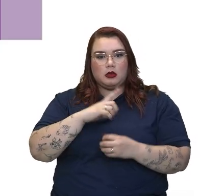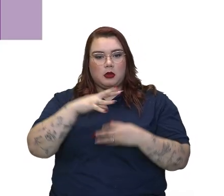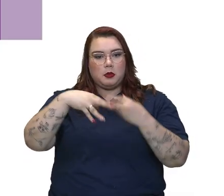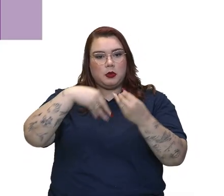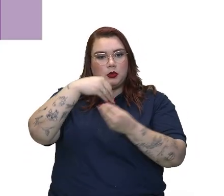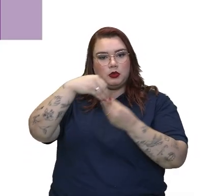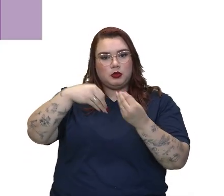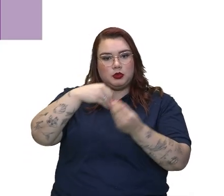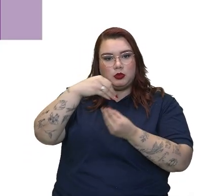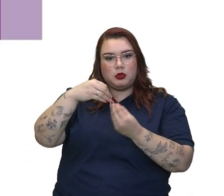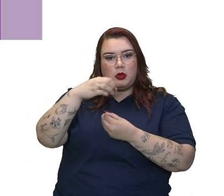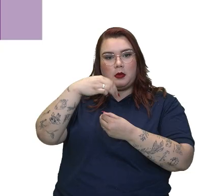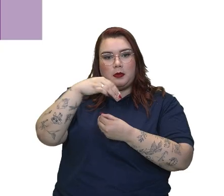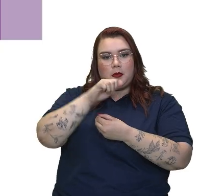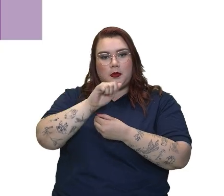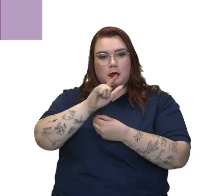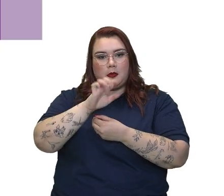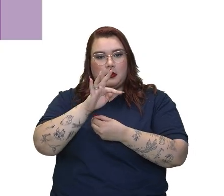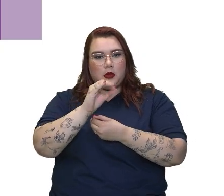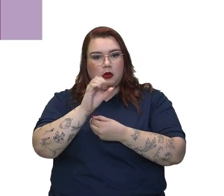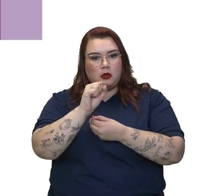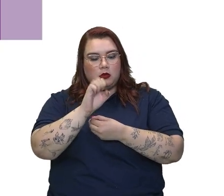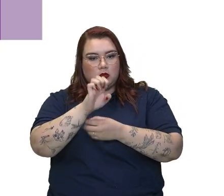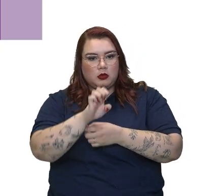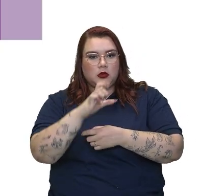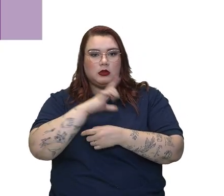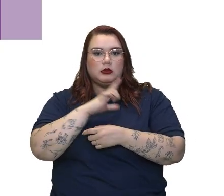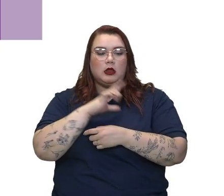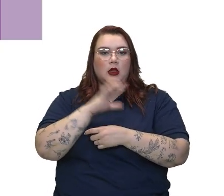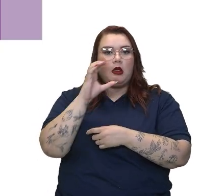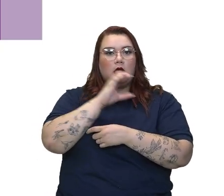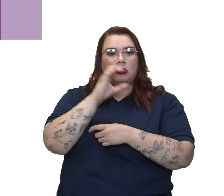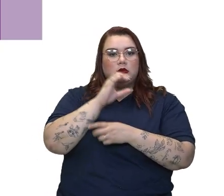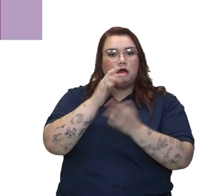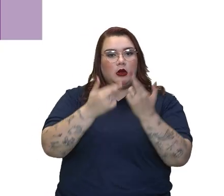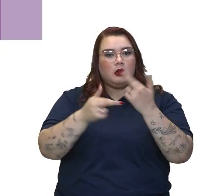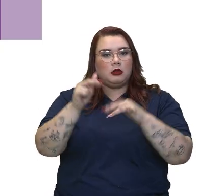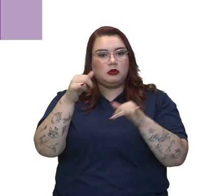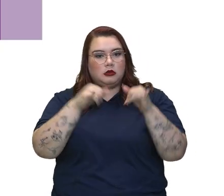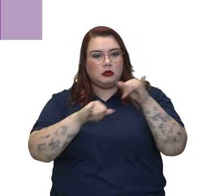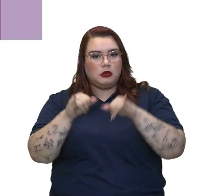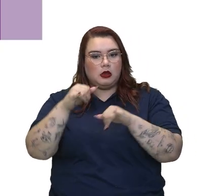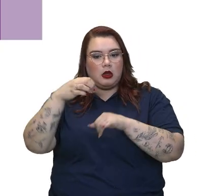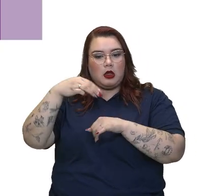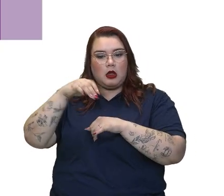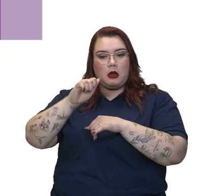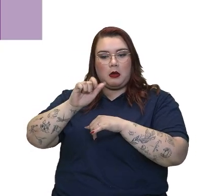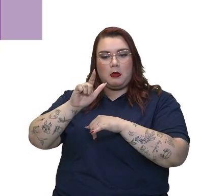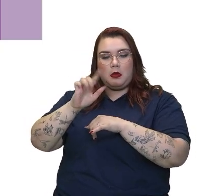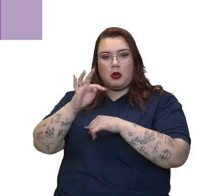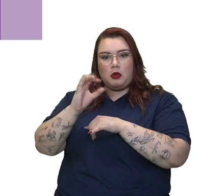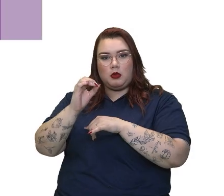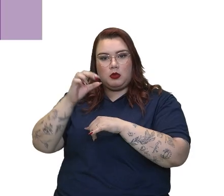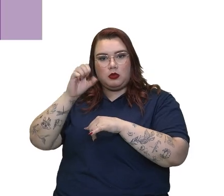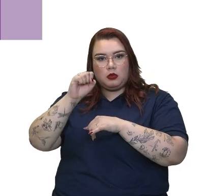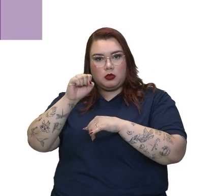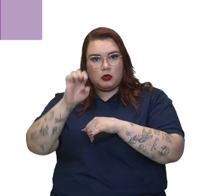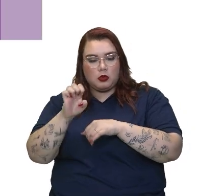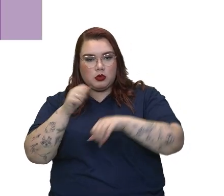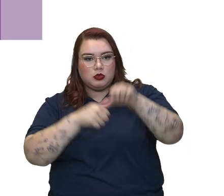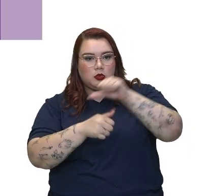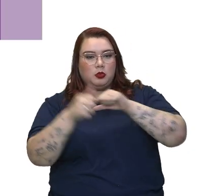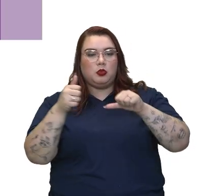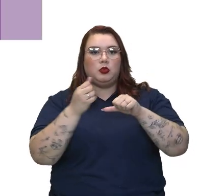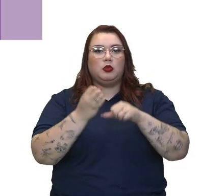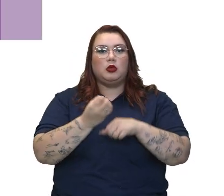maltose, acelerando o processo de reação química, que converte a maltose em duas moléculas de